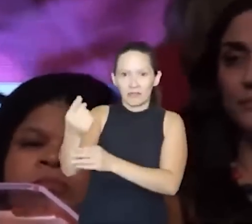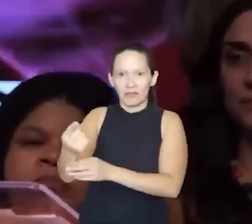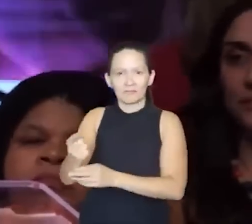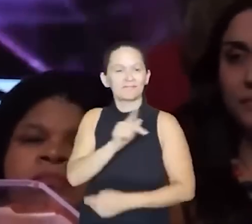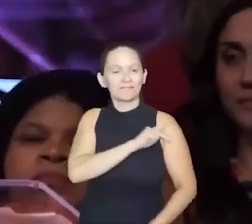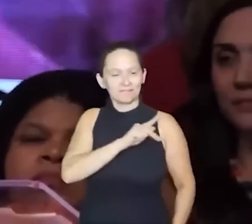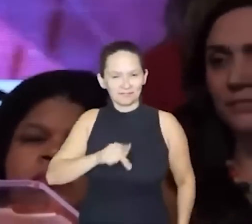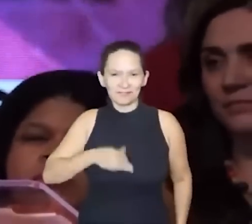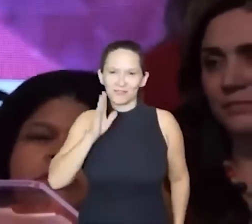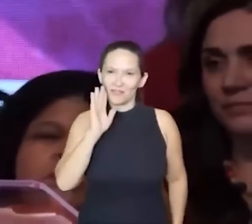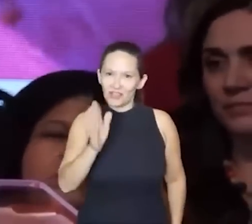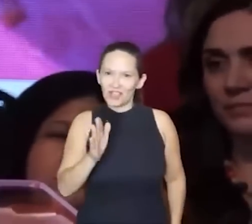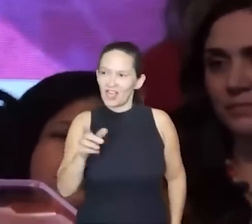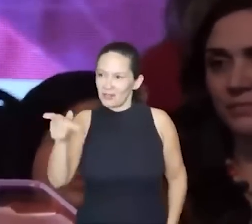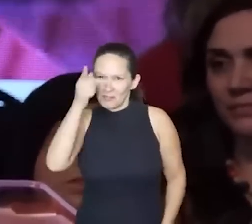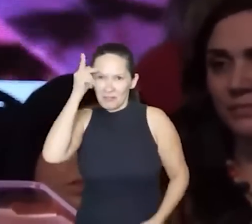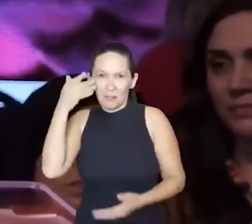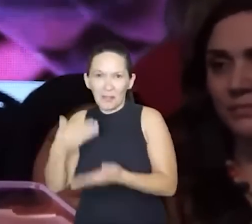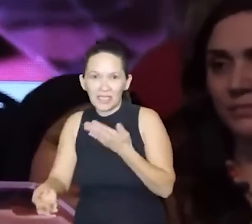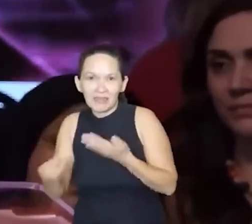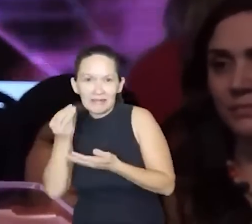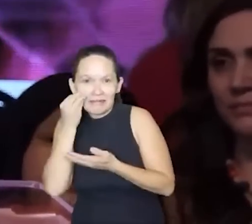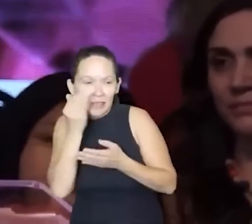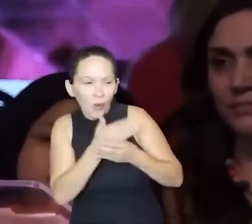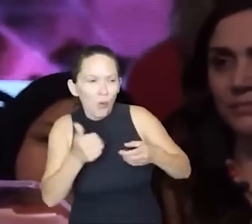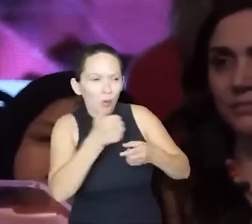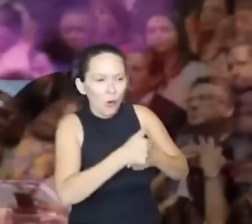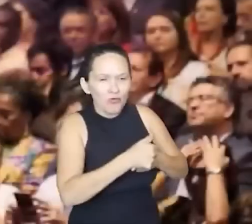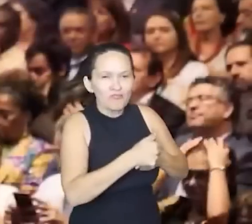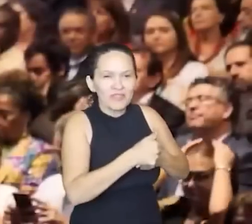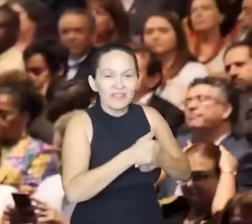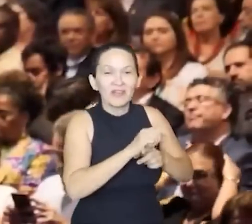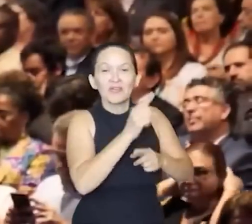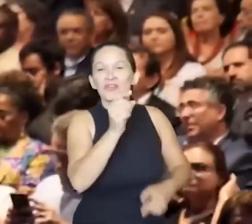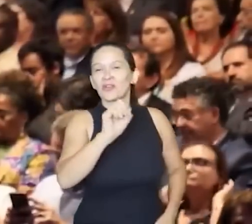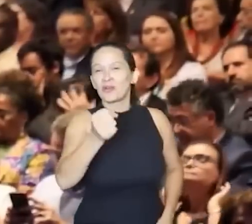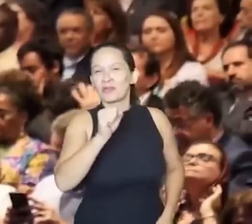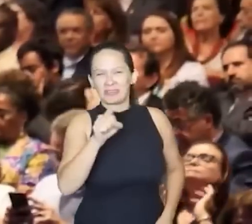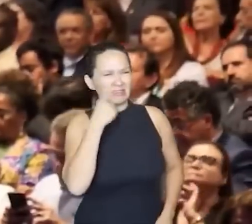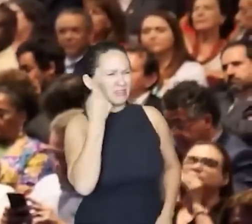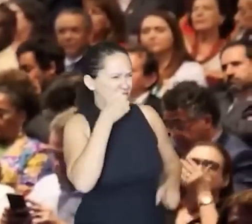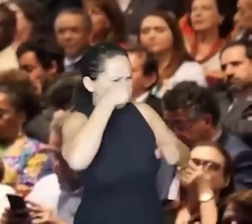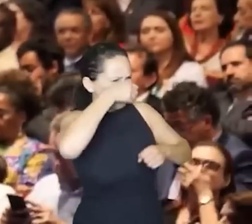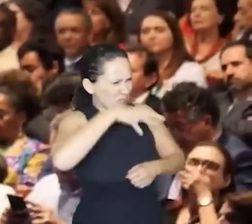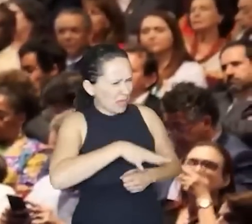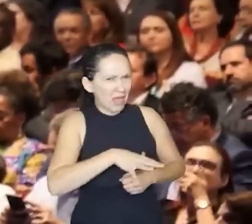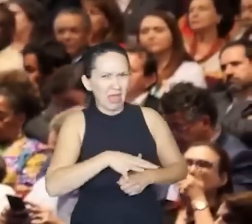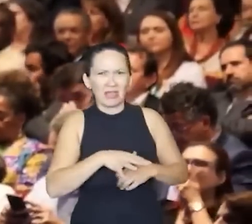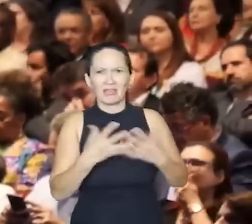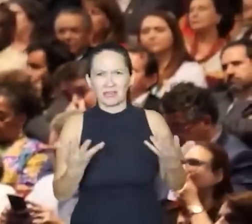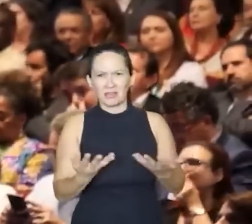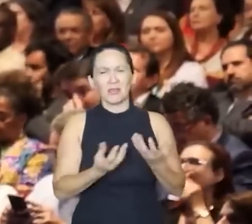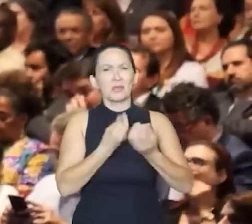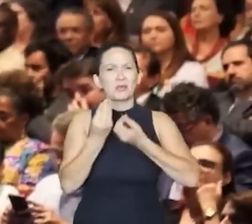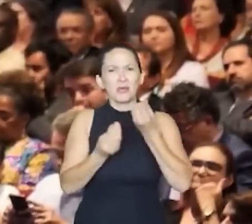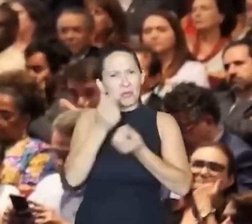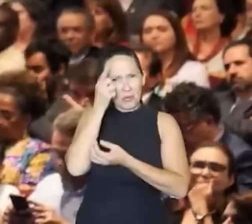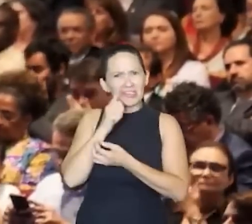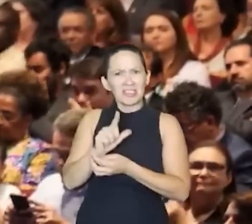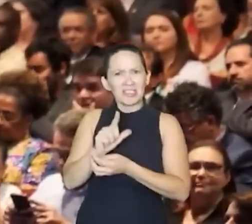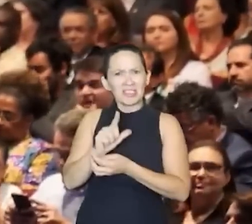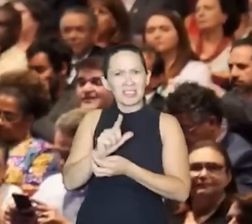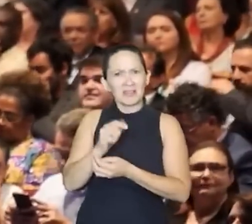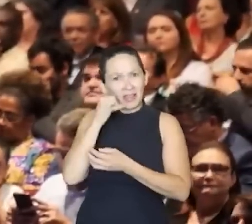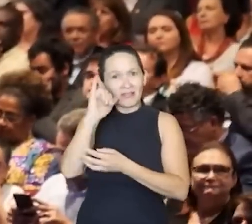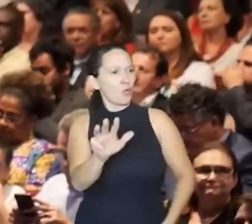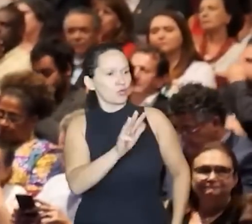os derrotados tentaram um golpe de força. Uma selvageria, contida graças à reação enérgica do presidente Lula e